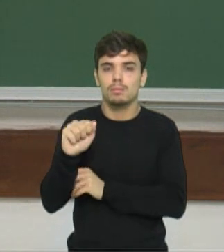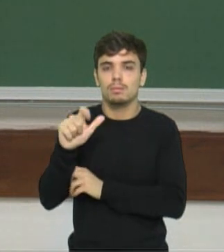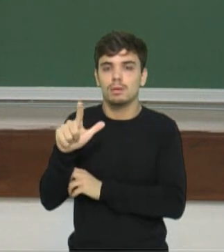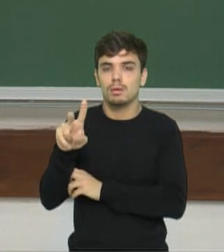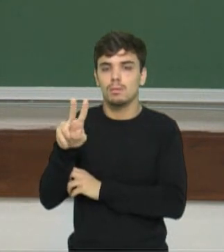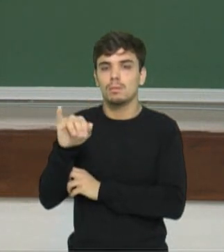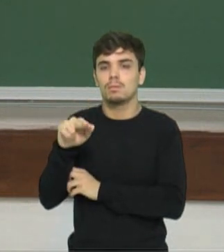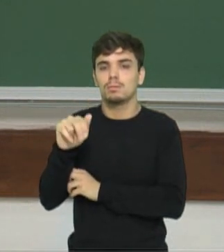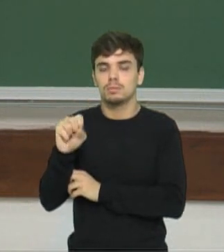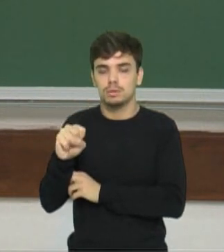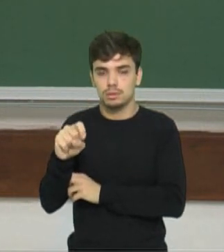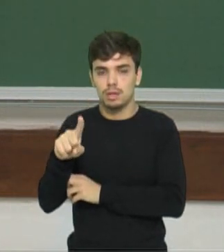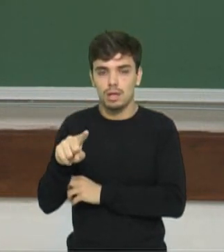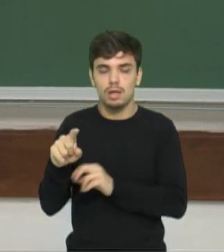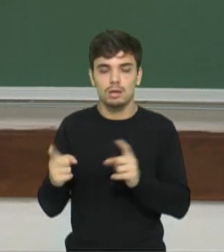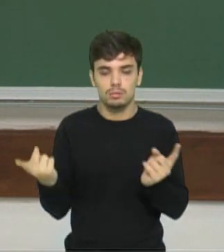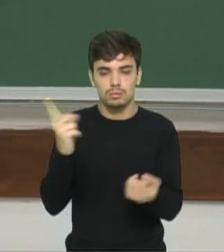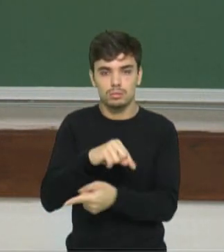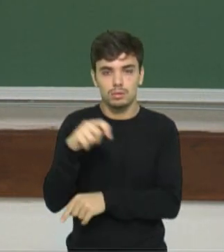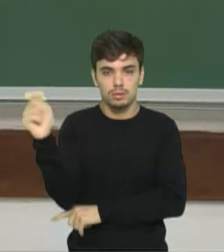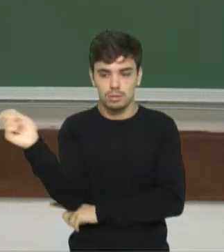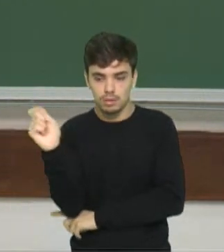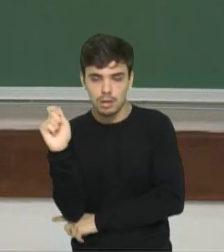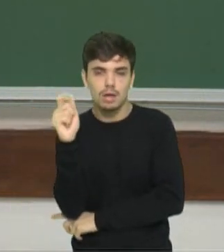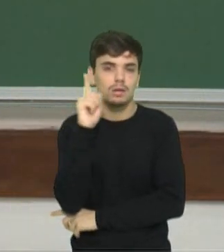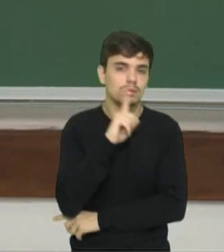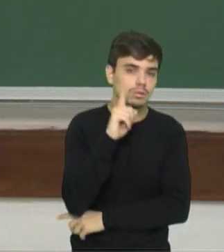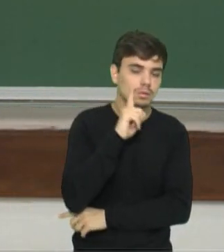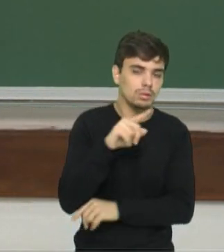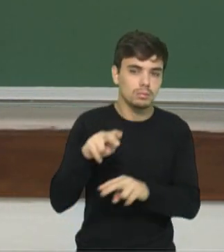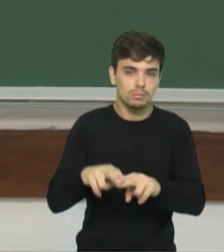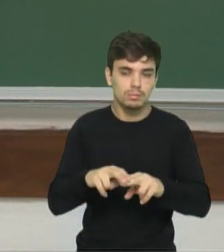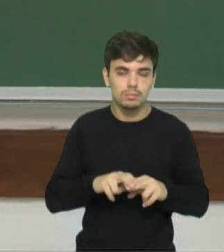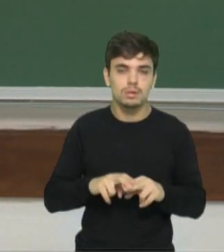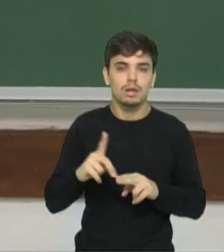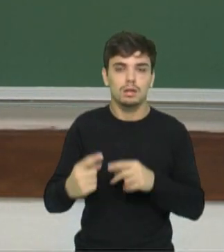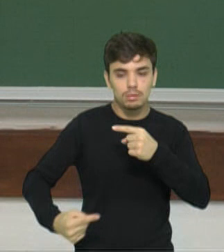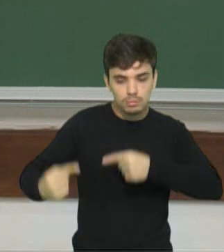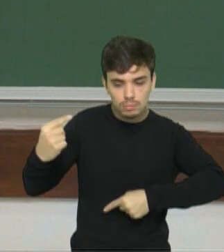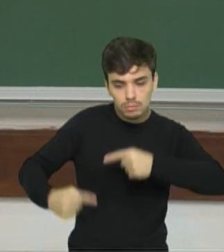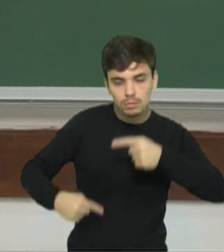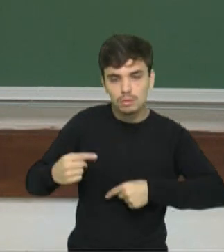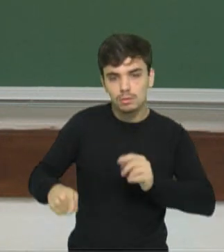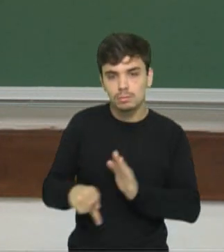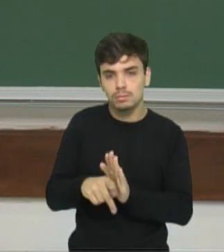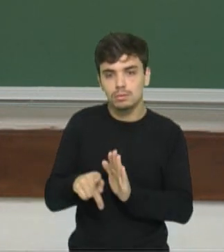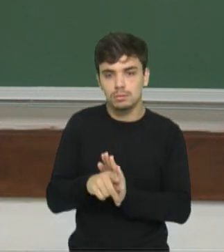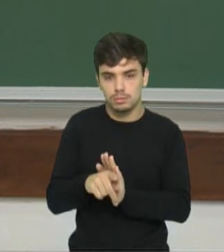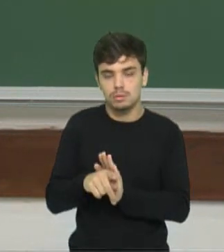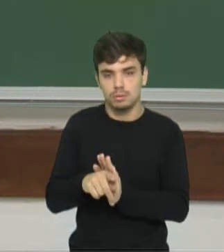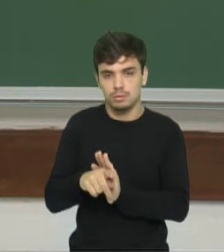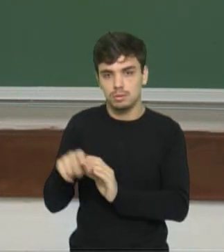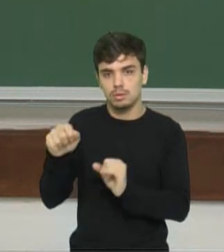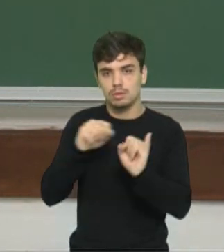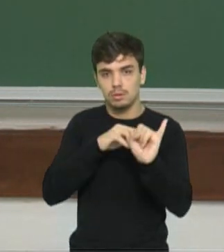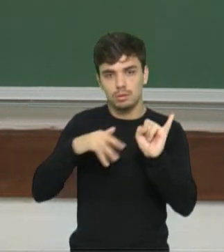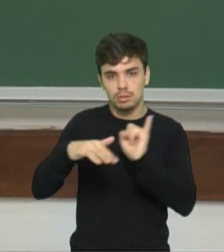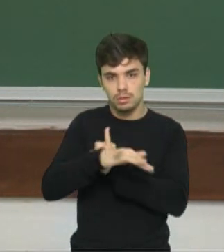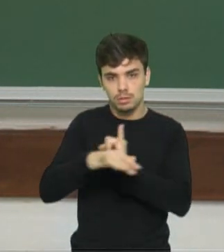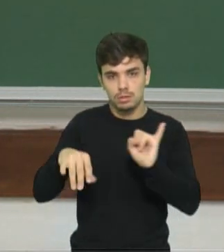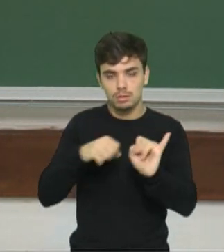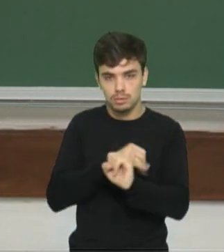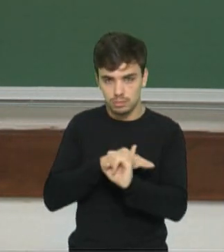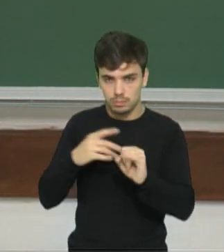a Inglaterra e a Argentina, essa guerra provocada pela Argentina na disputa pelas ilhas de Malvinas, vencidas aí